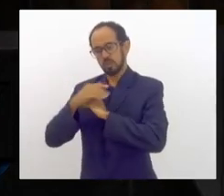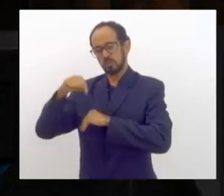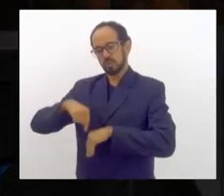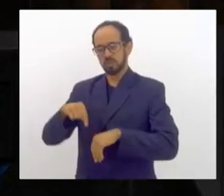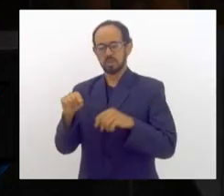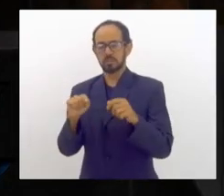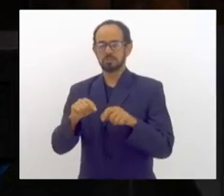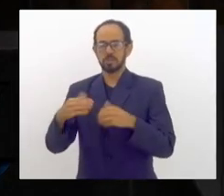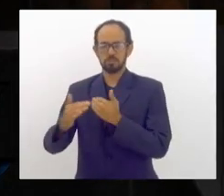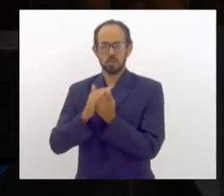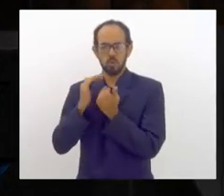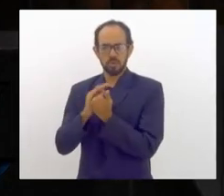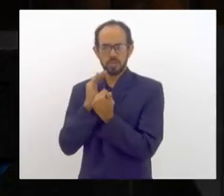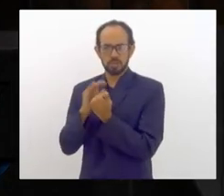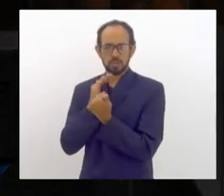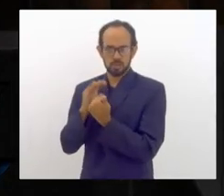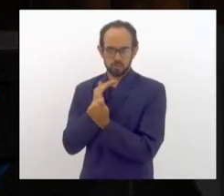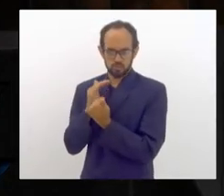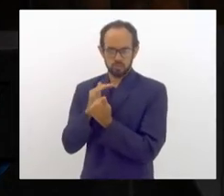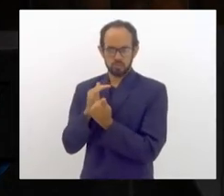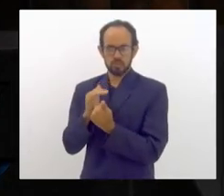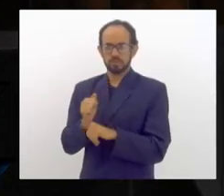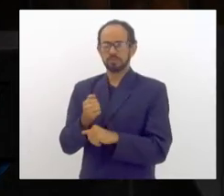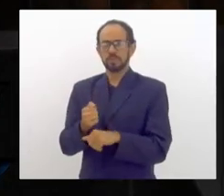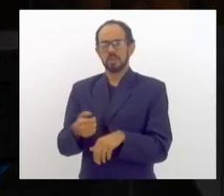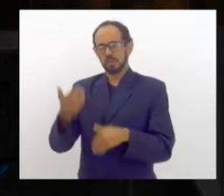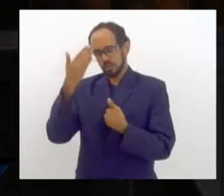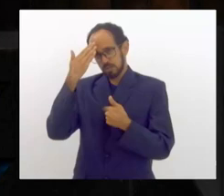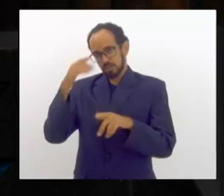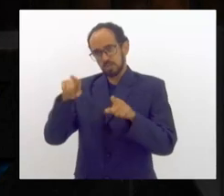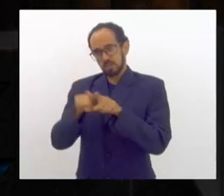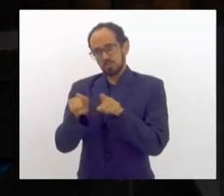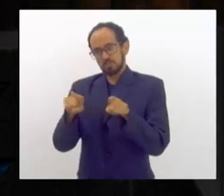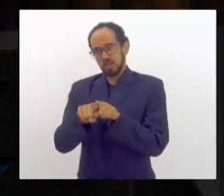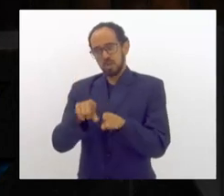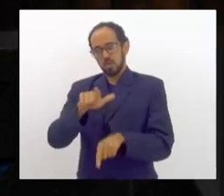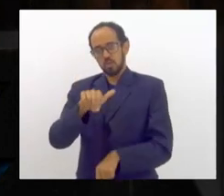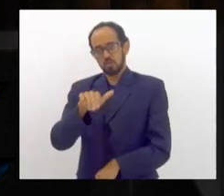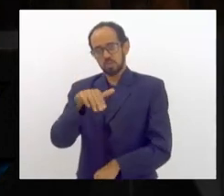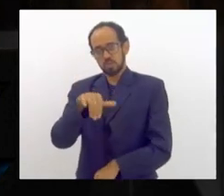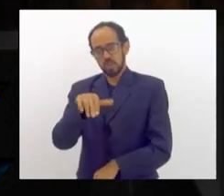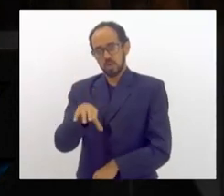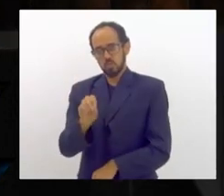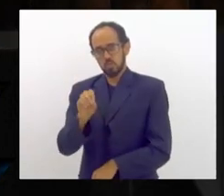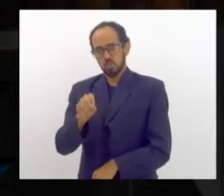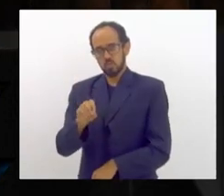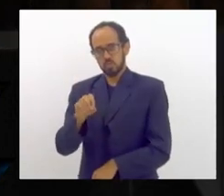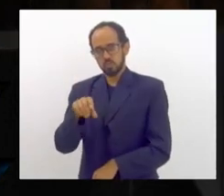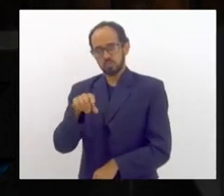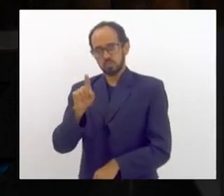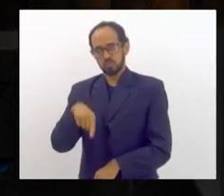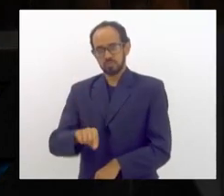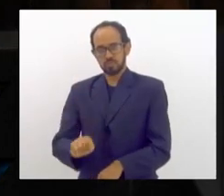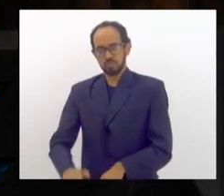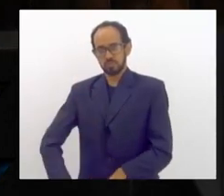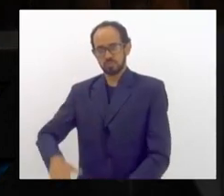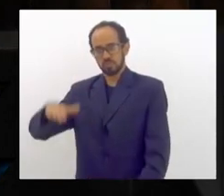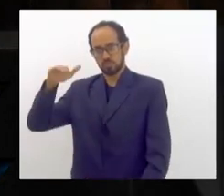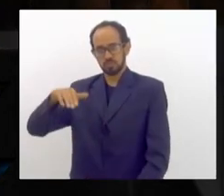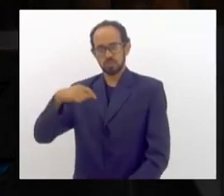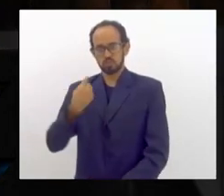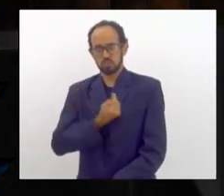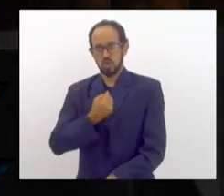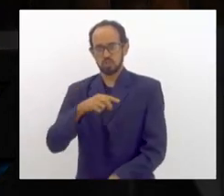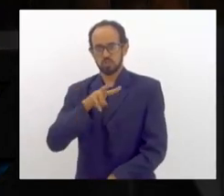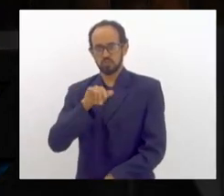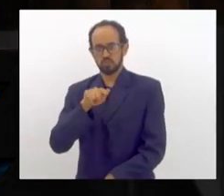está me orientando bastante. Queria agradecer também a presença do Luciano, que é cria do Nós do Morro, cria do Vidigal,